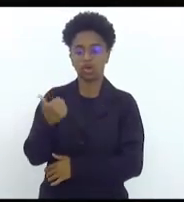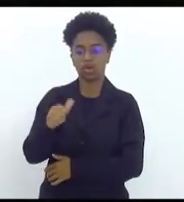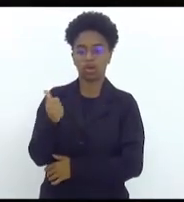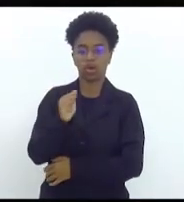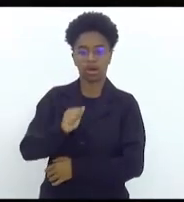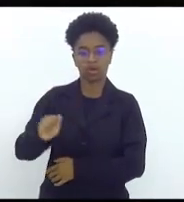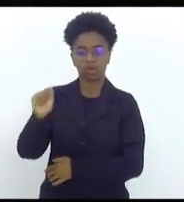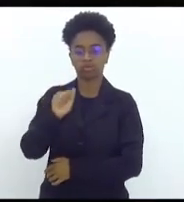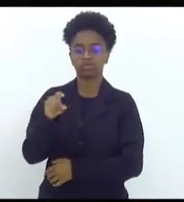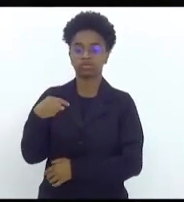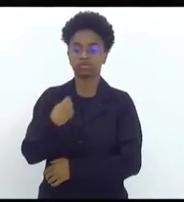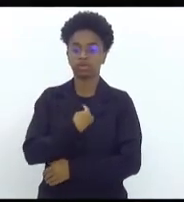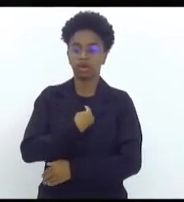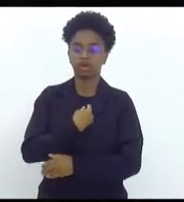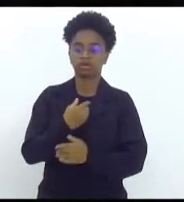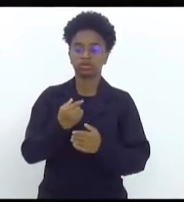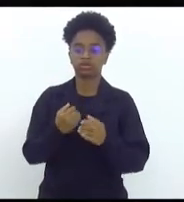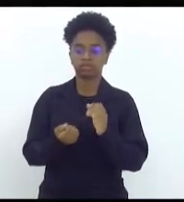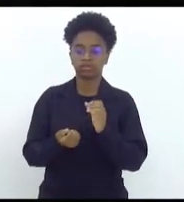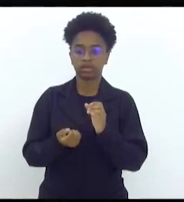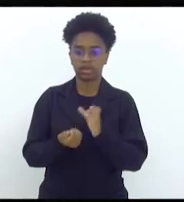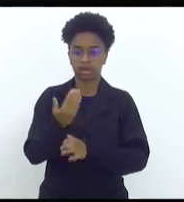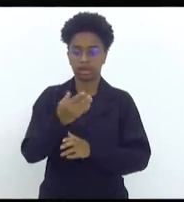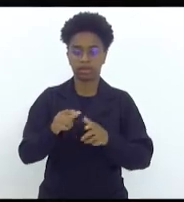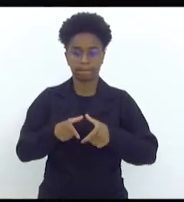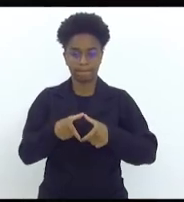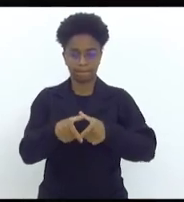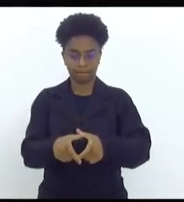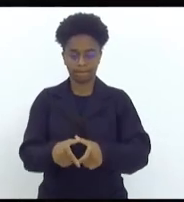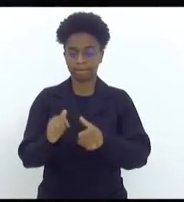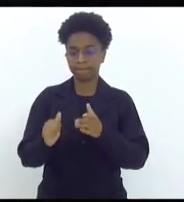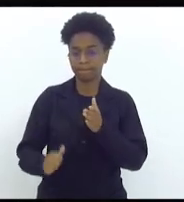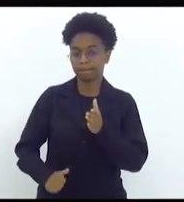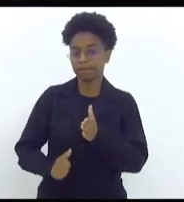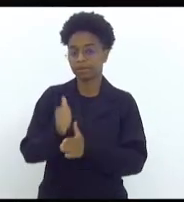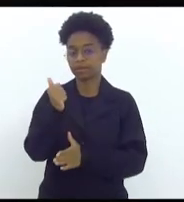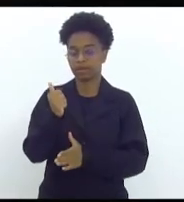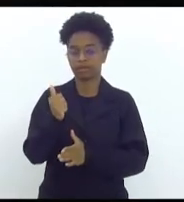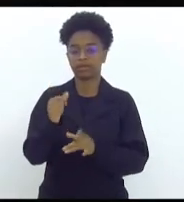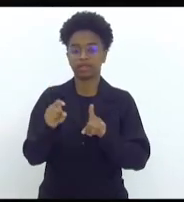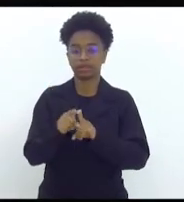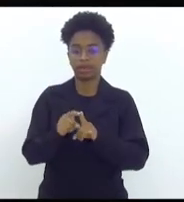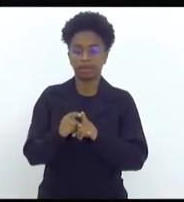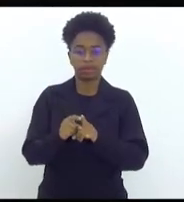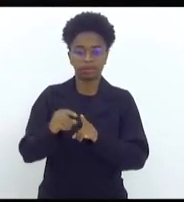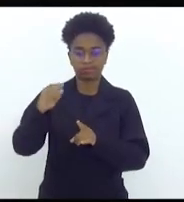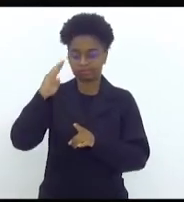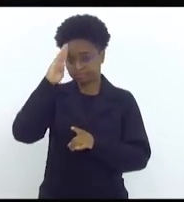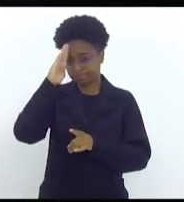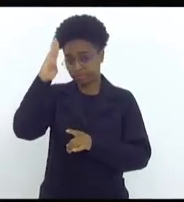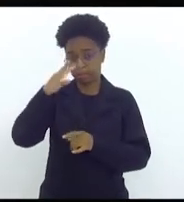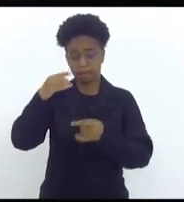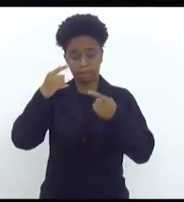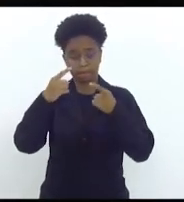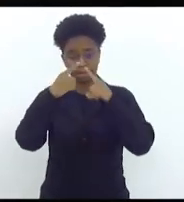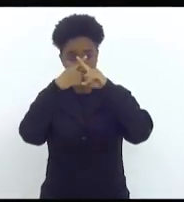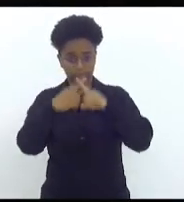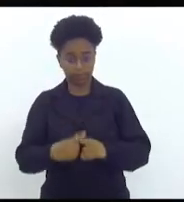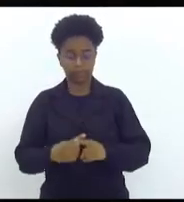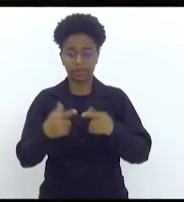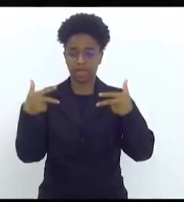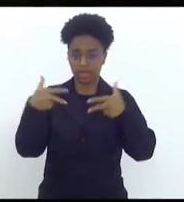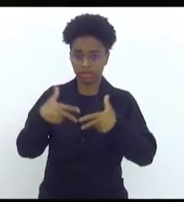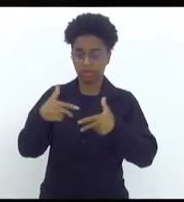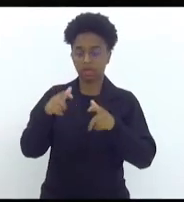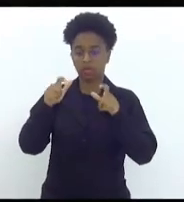estamos protocolando uma medalha para a primeira e maior batalha de rima do nosso Estado A Batalha